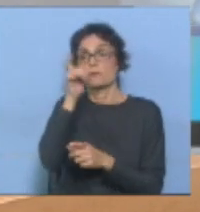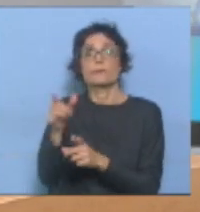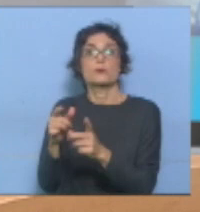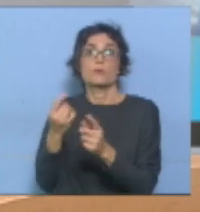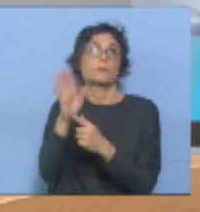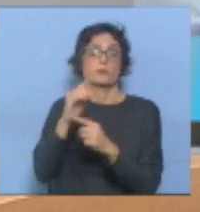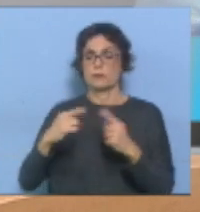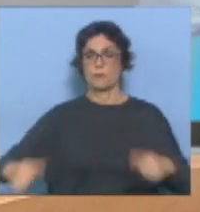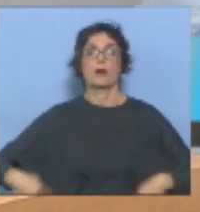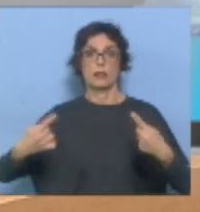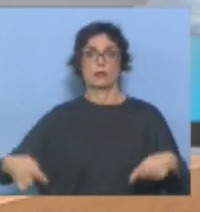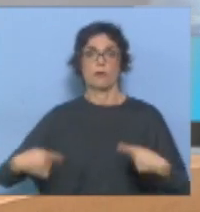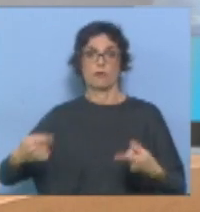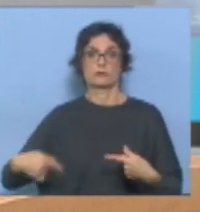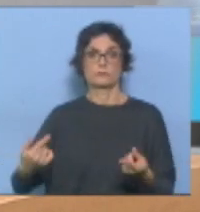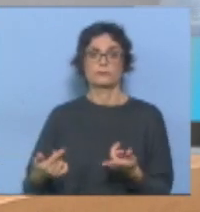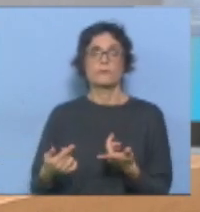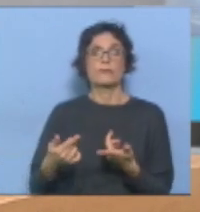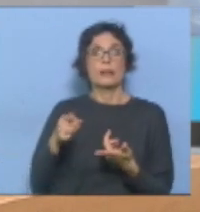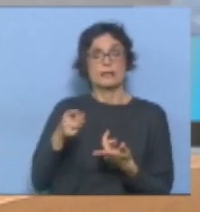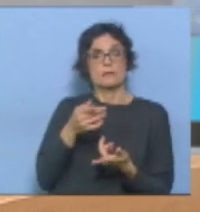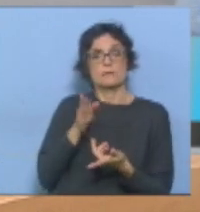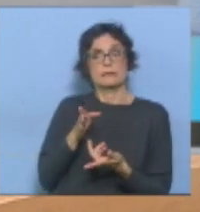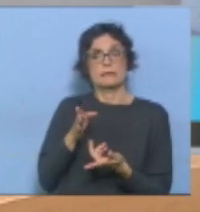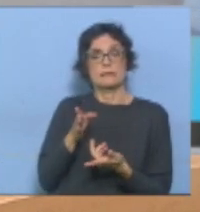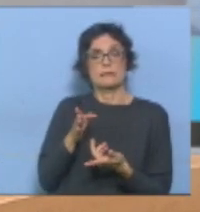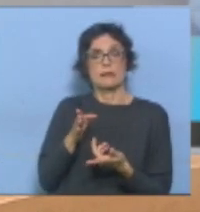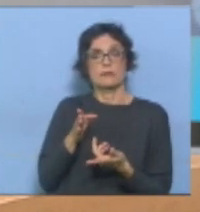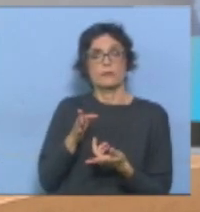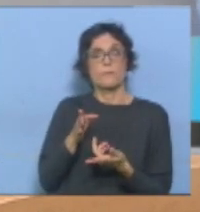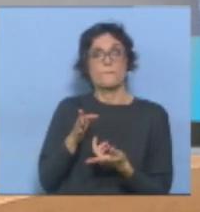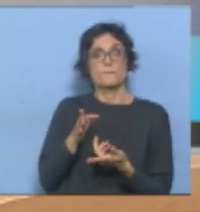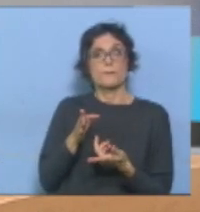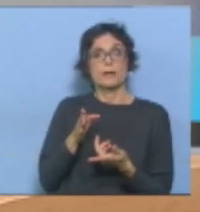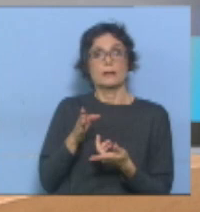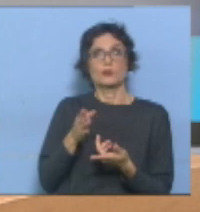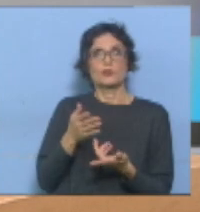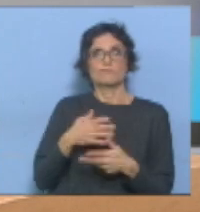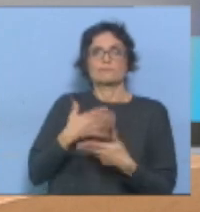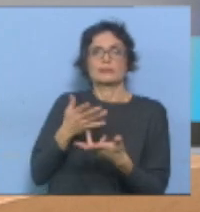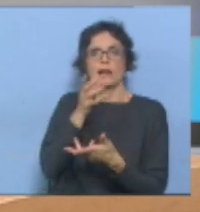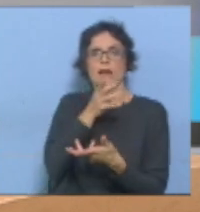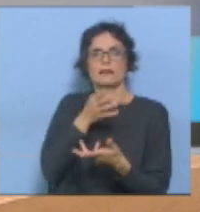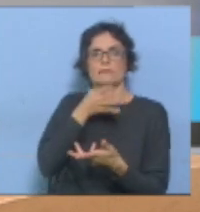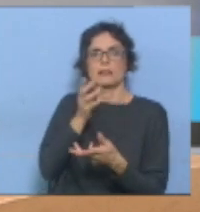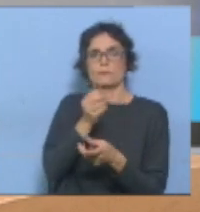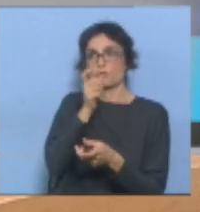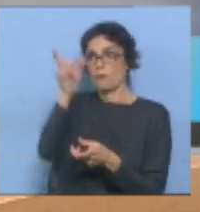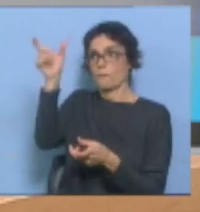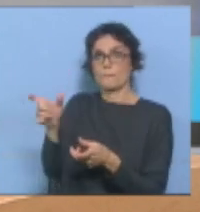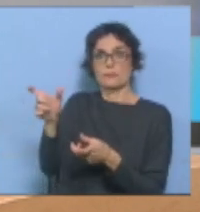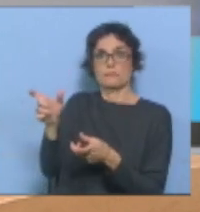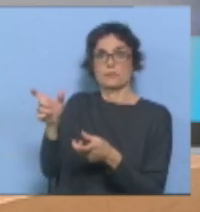importante pode haver uma tendência a falar com a pessoa que está ao lado. A pessoa que tem uma deficiência física